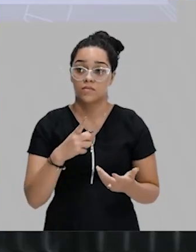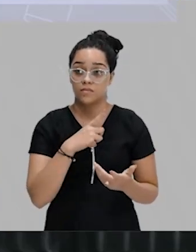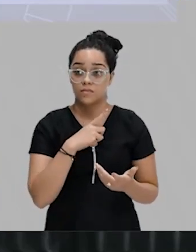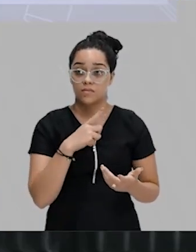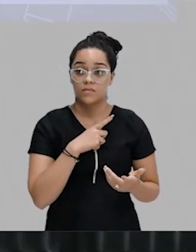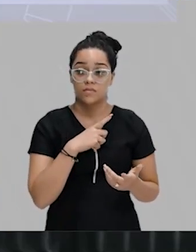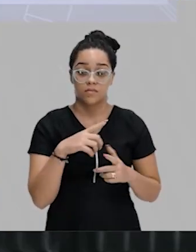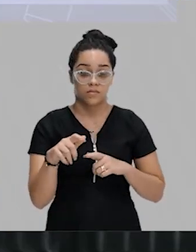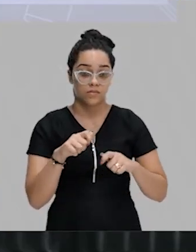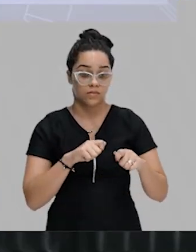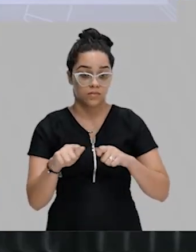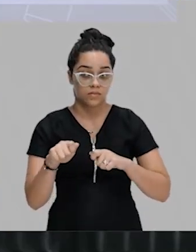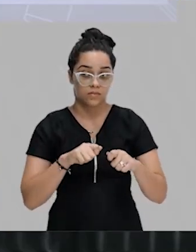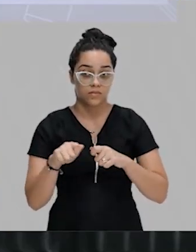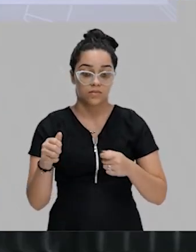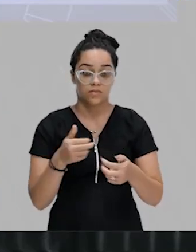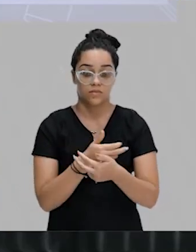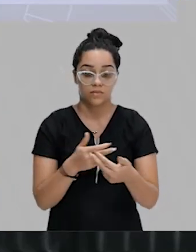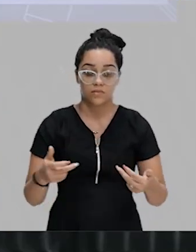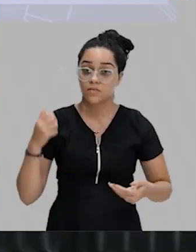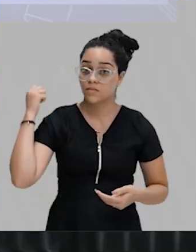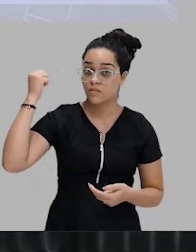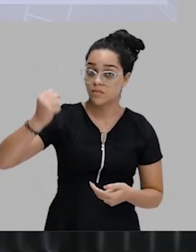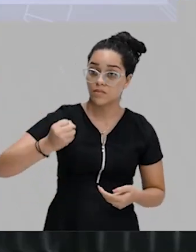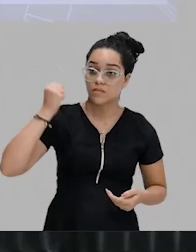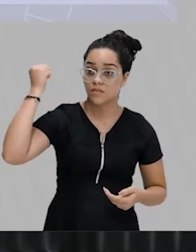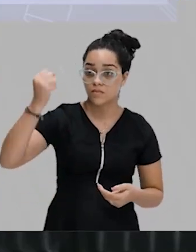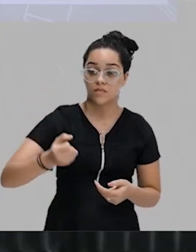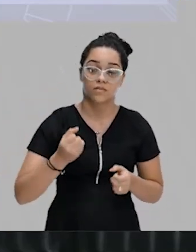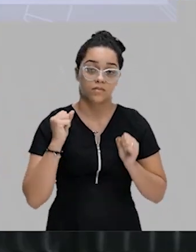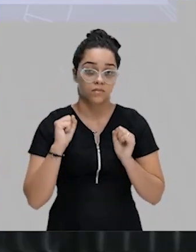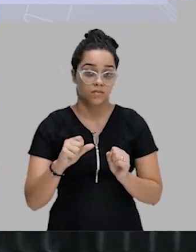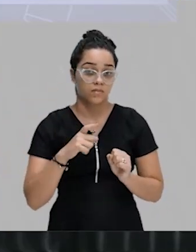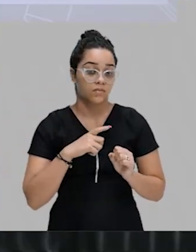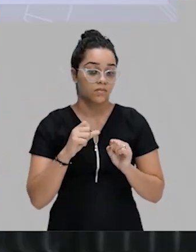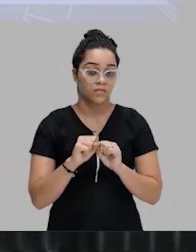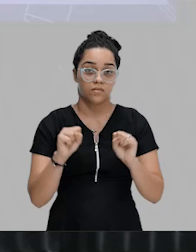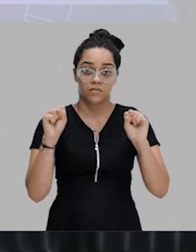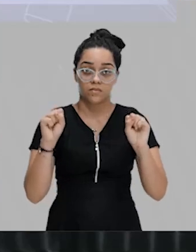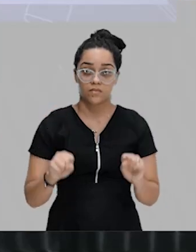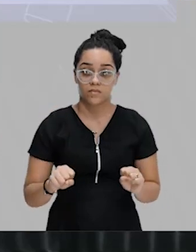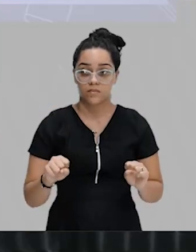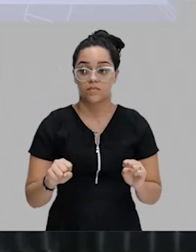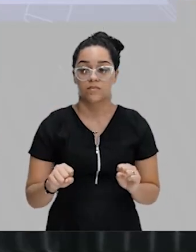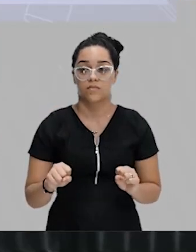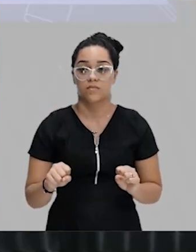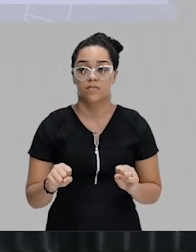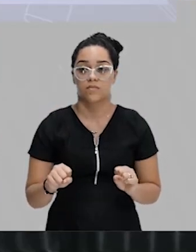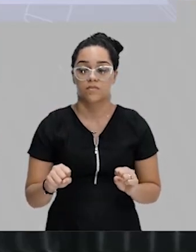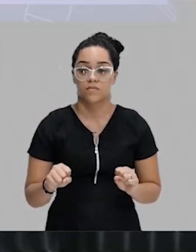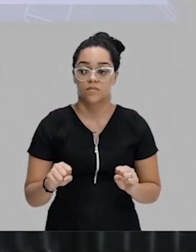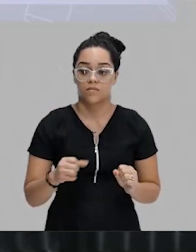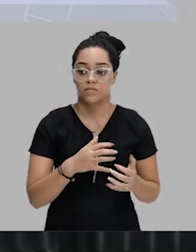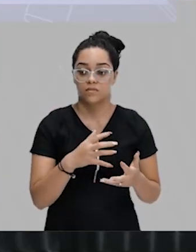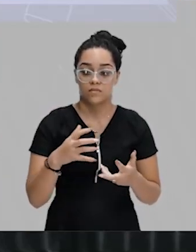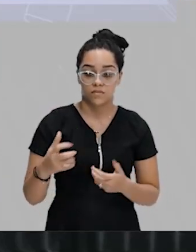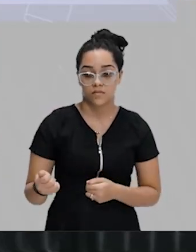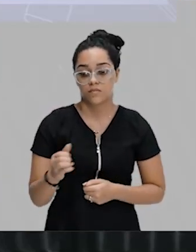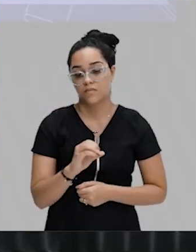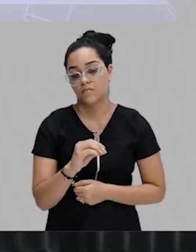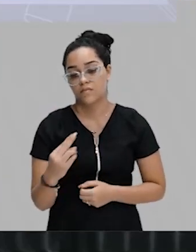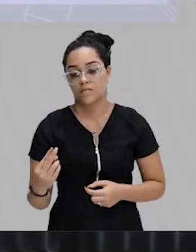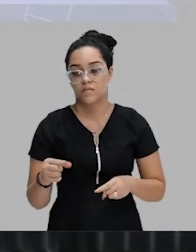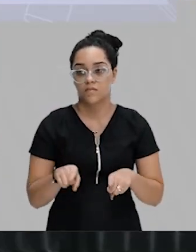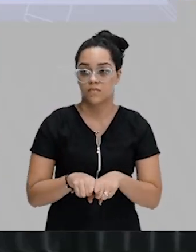tentasse controlar essas revoltas, seja através do sistema de arrendamento das terras, ou até